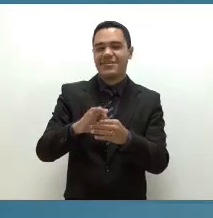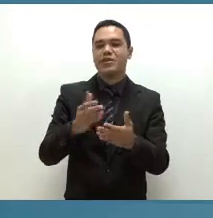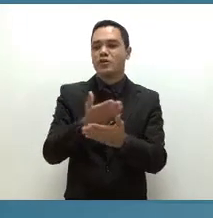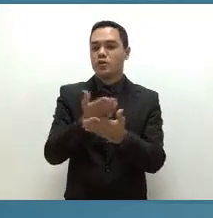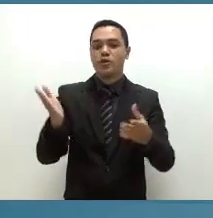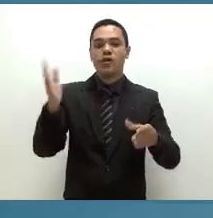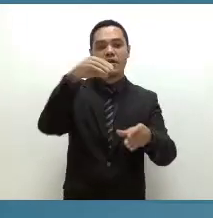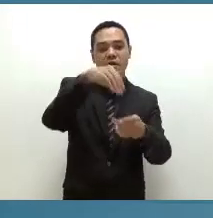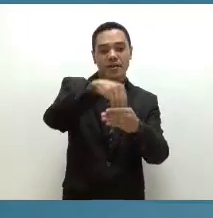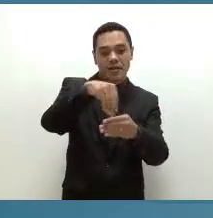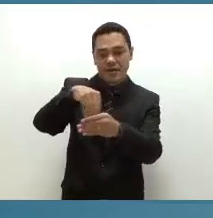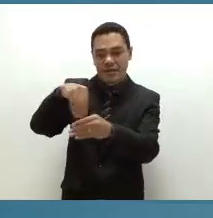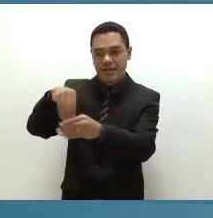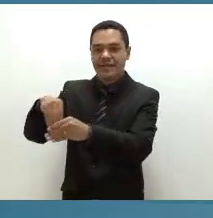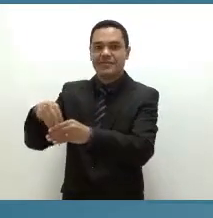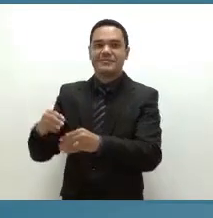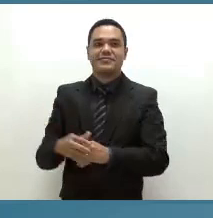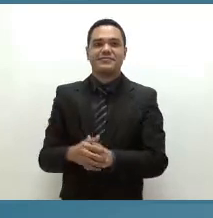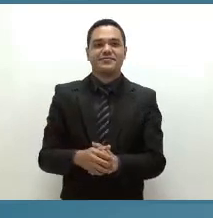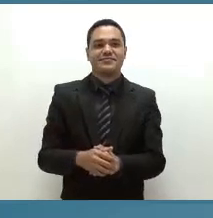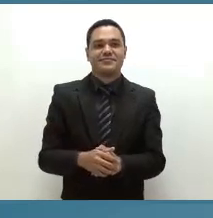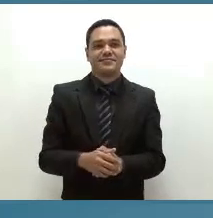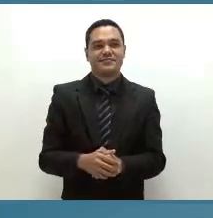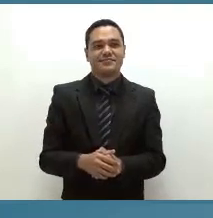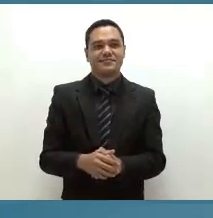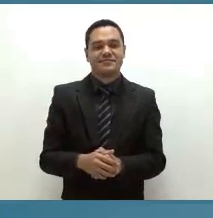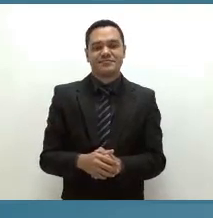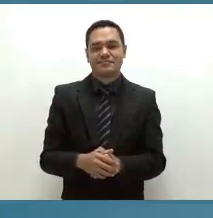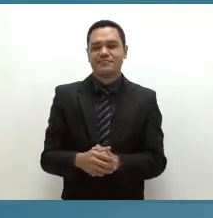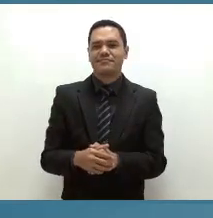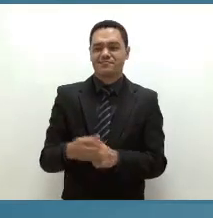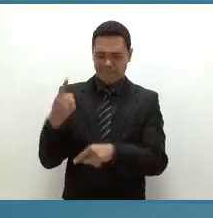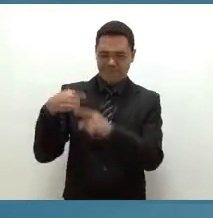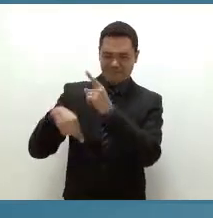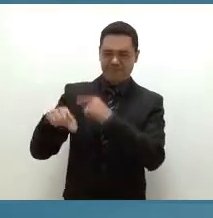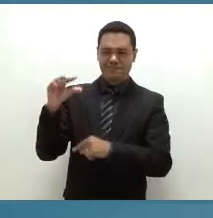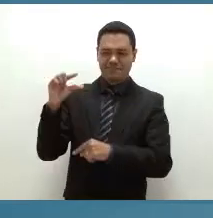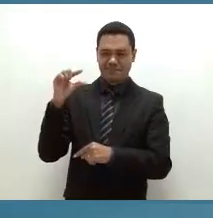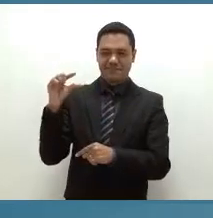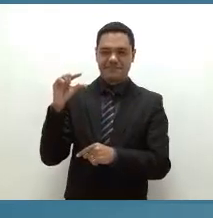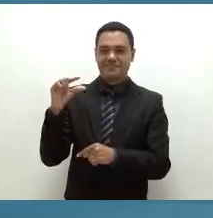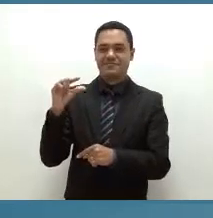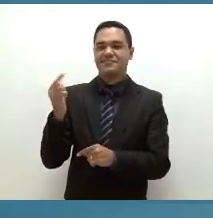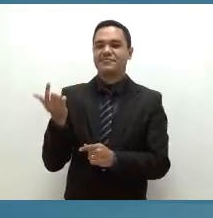aclamação. Isso também aconteceu recentemente na eleição